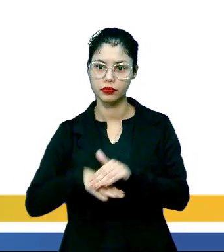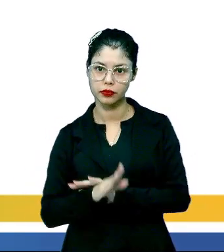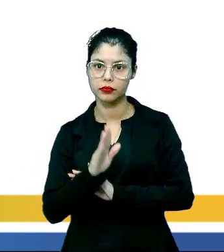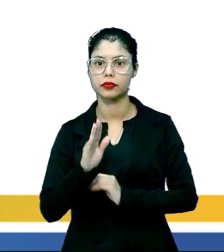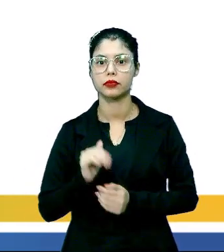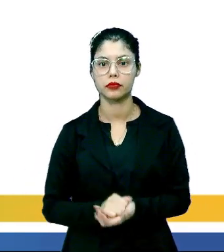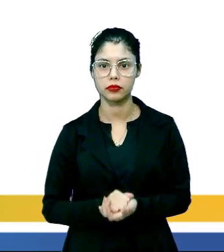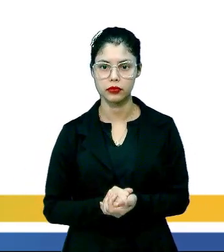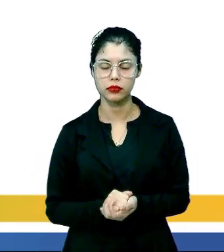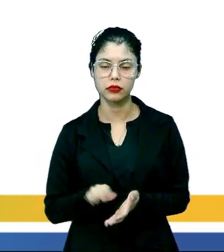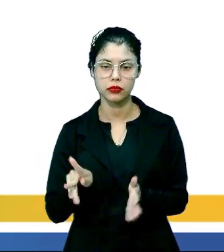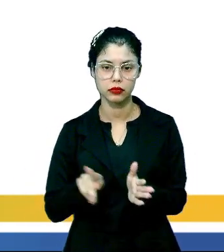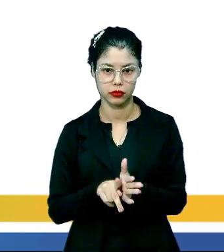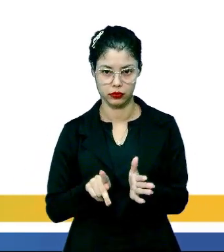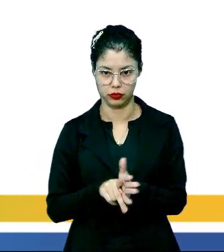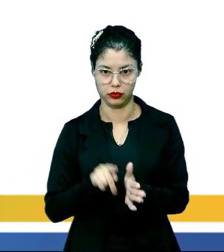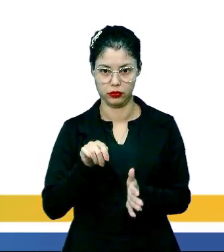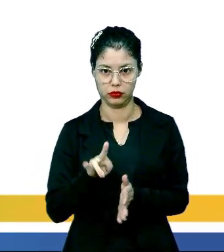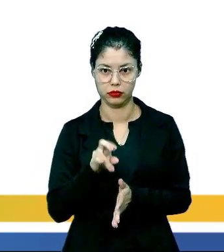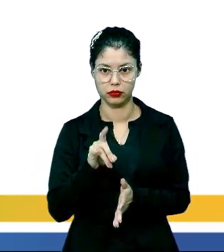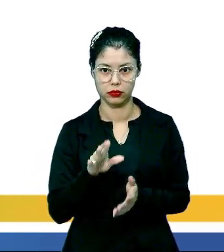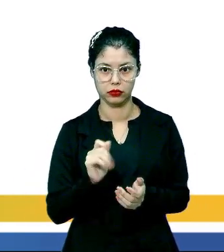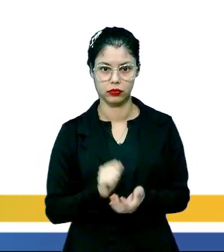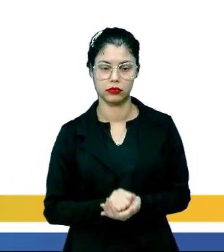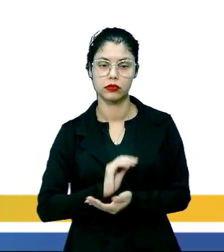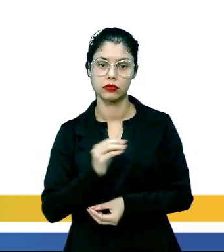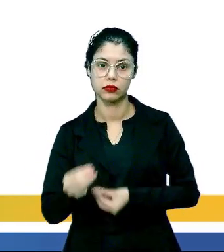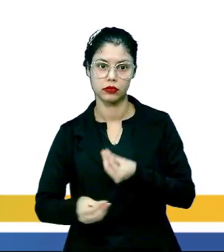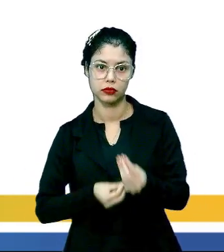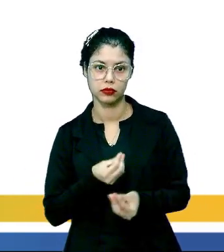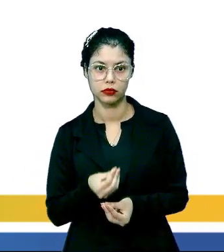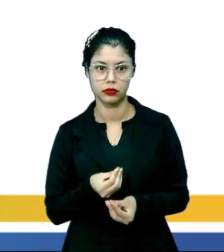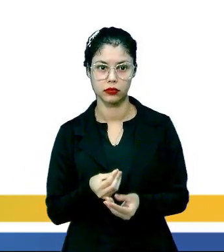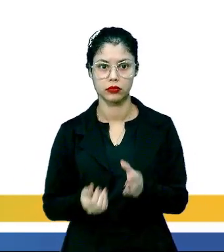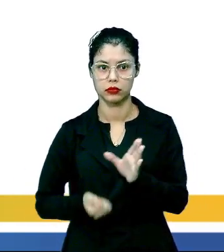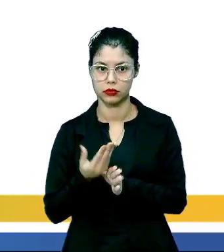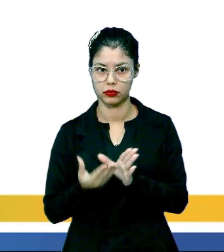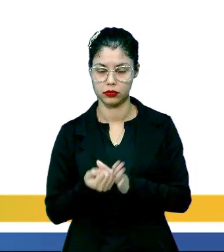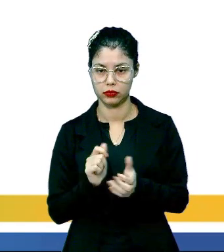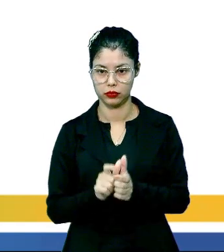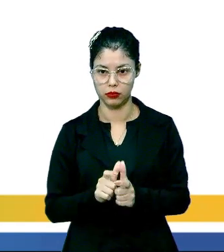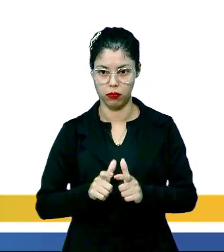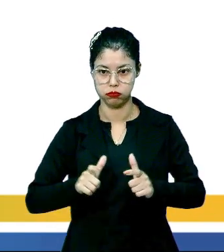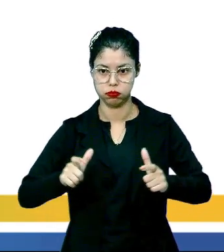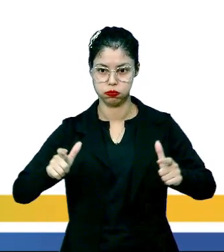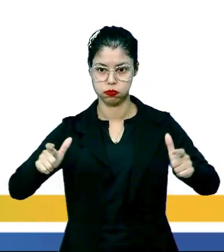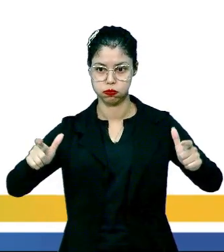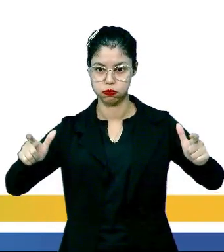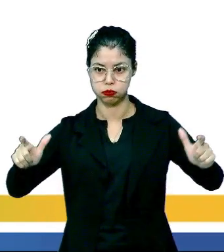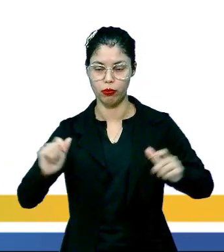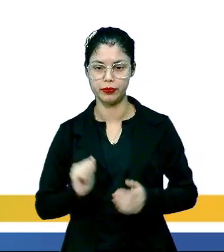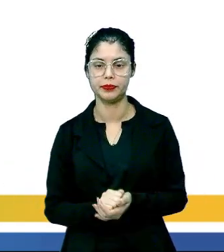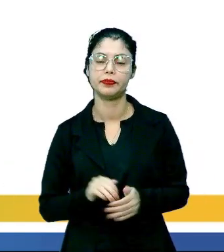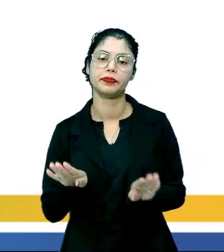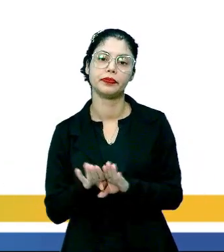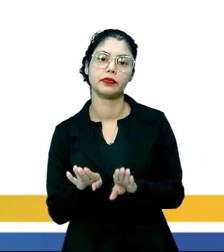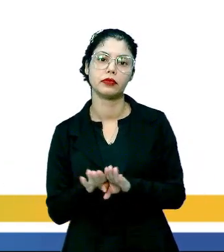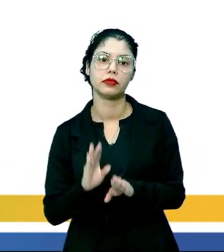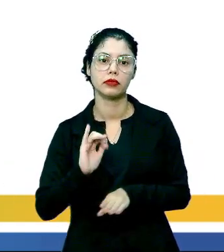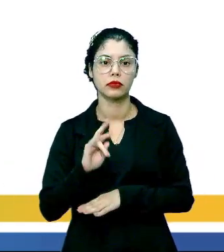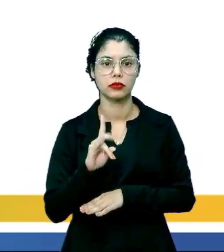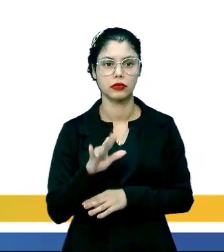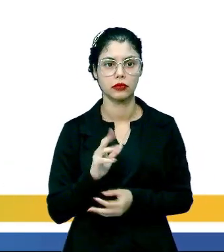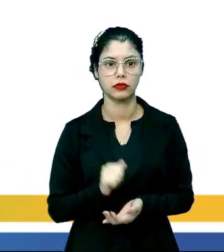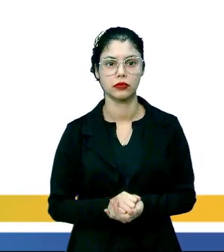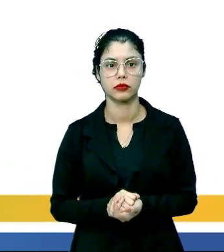para urina e gradativamente distende-se conforme esse produto vai se acumulando. E olha aqui a composição da